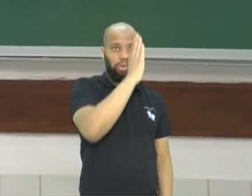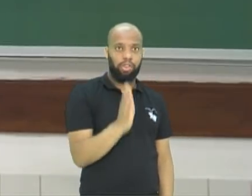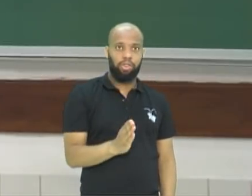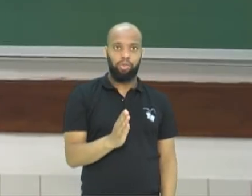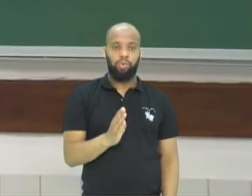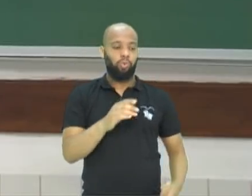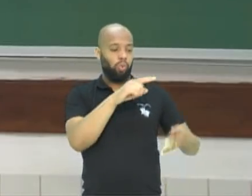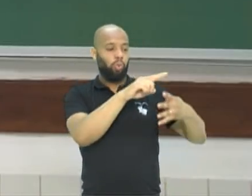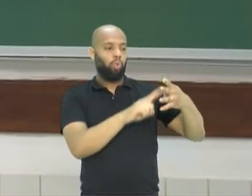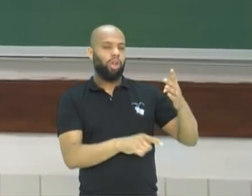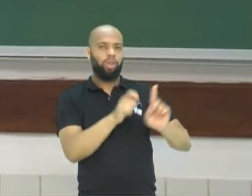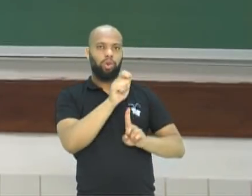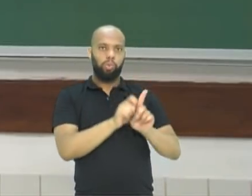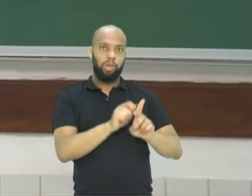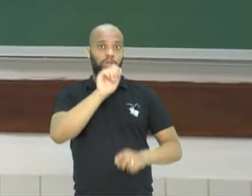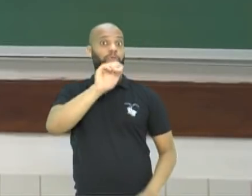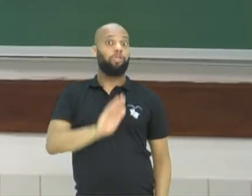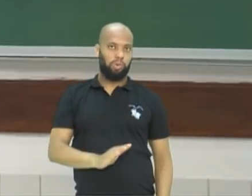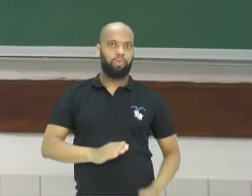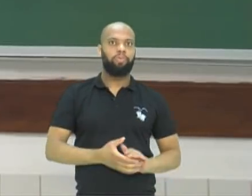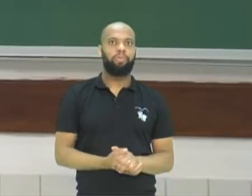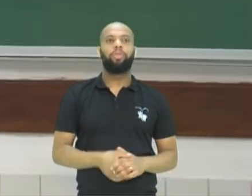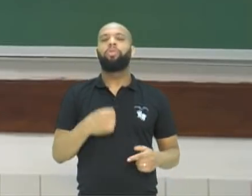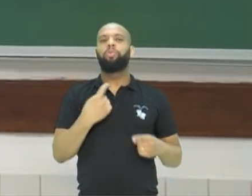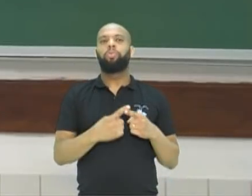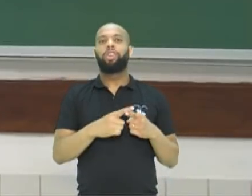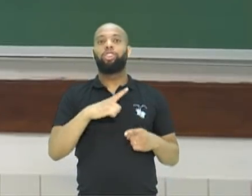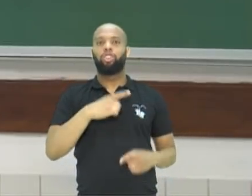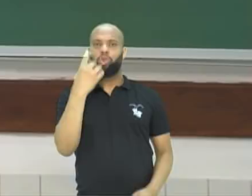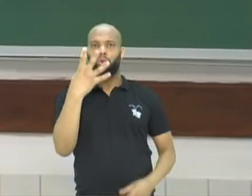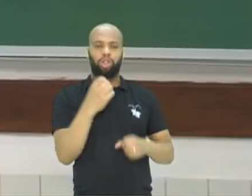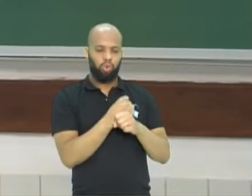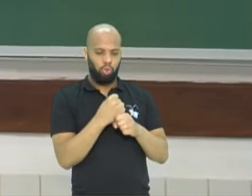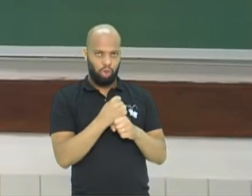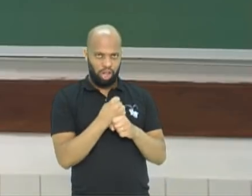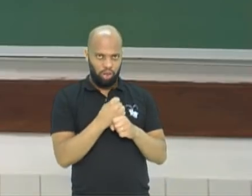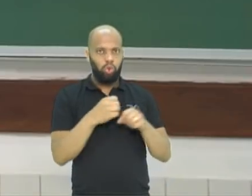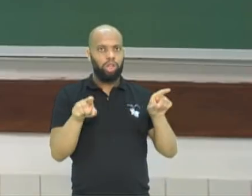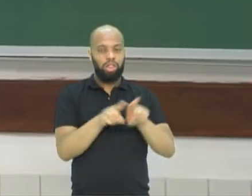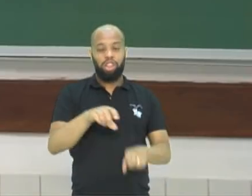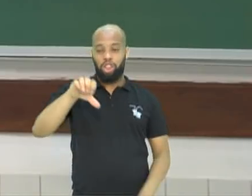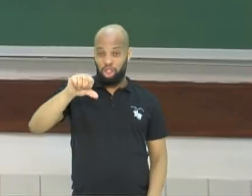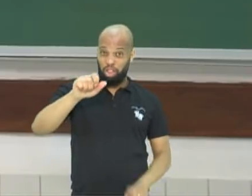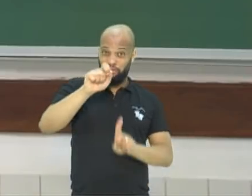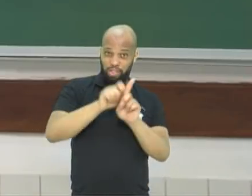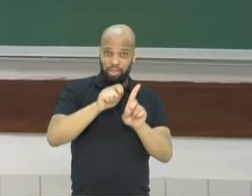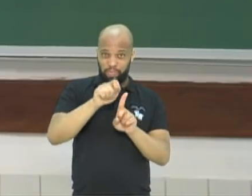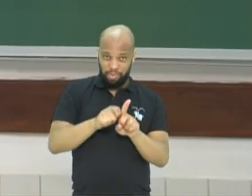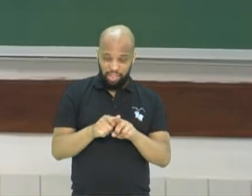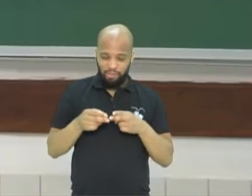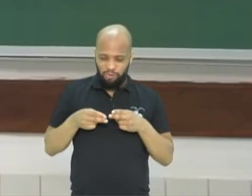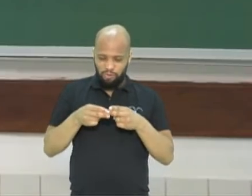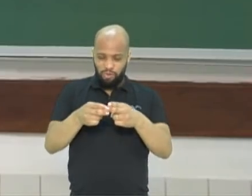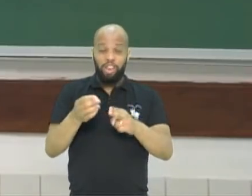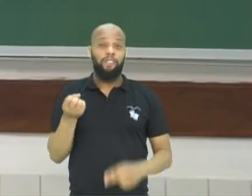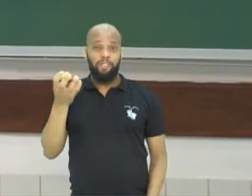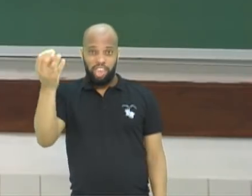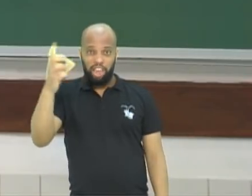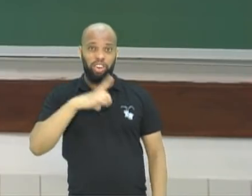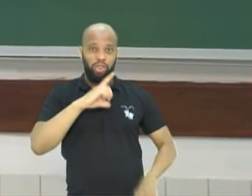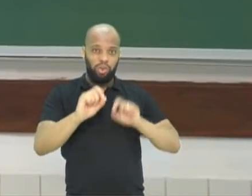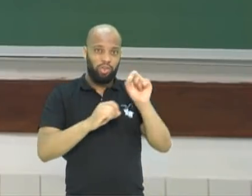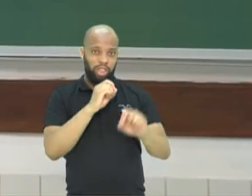de 4 meses. Lembrando que, dos 4 anos e 9 meses da viagem do Beagle, cerca